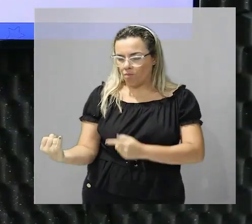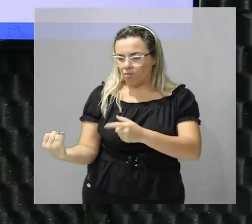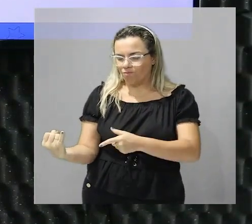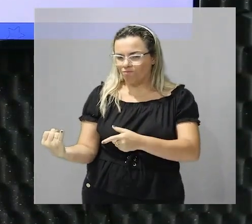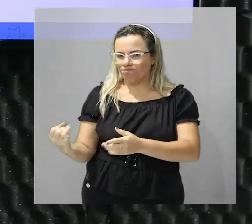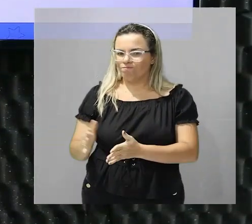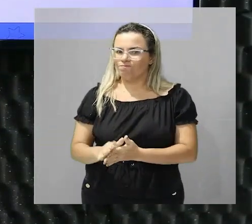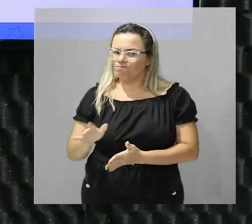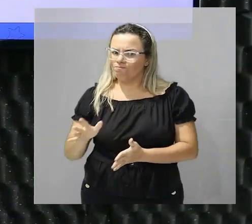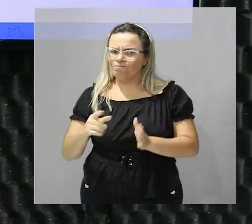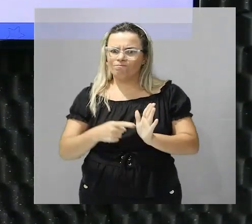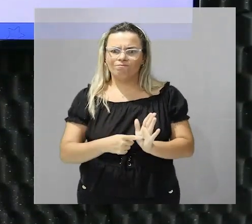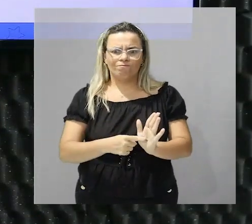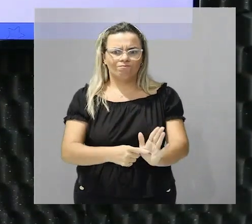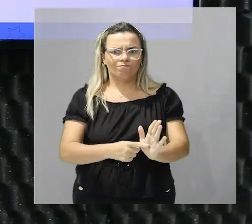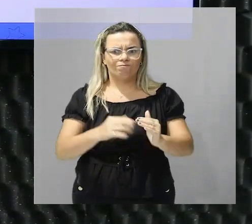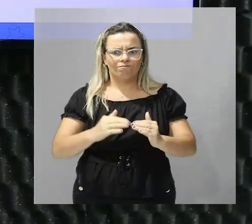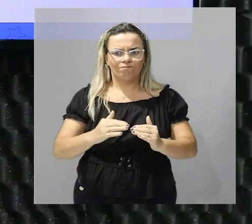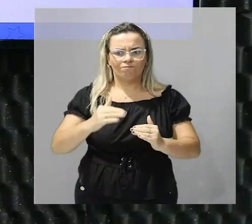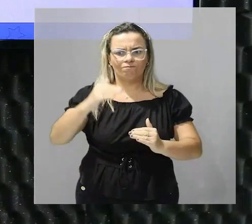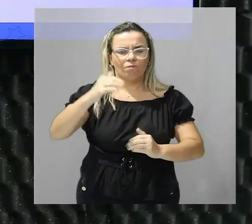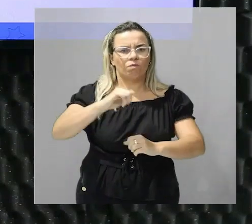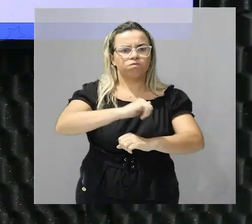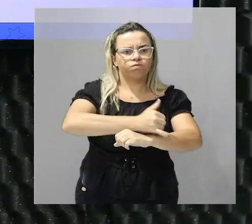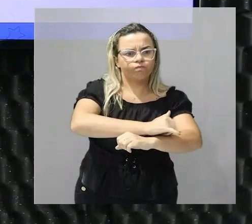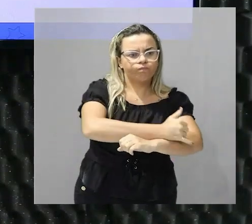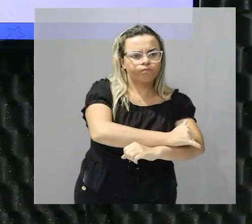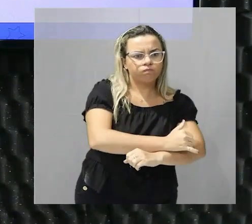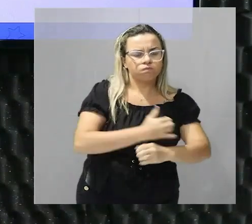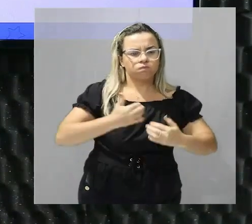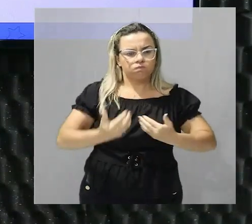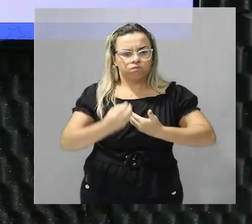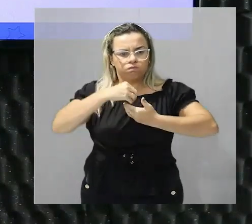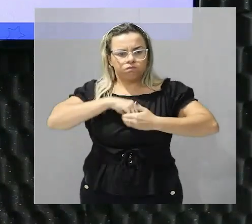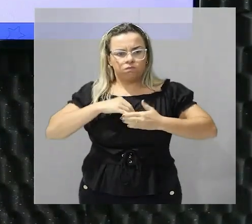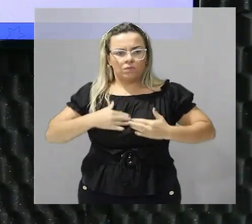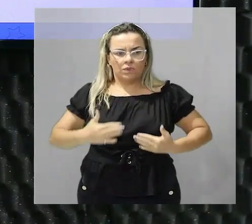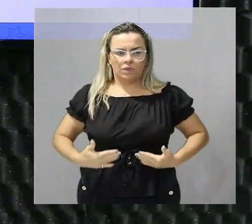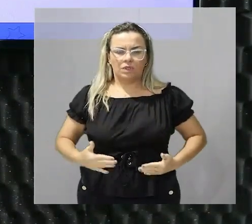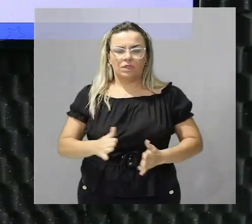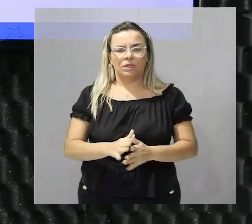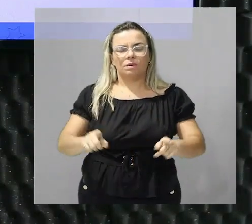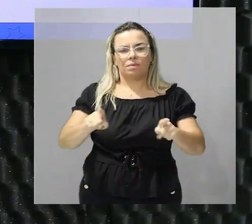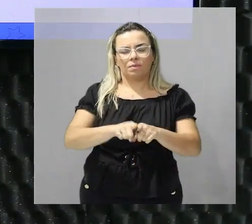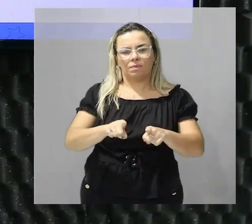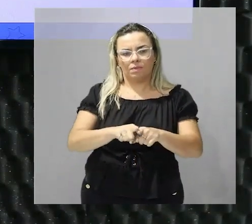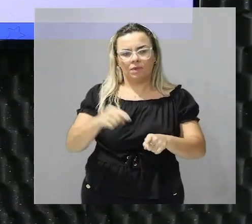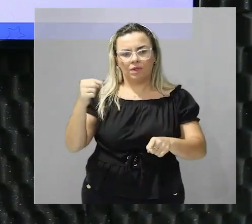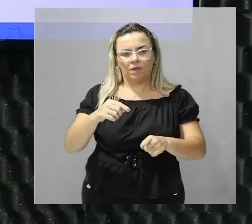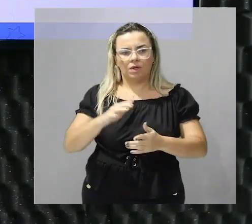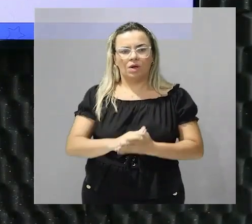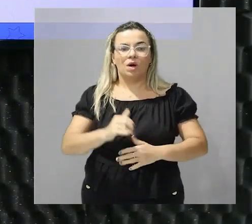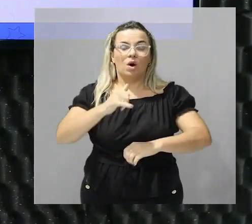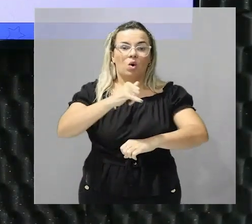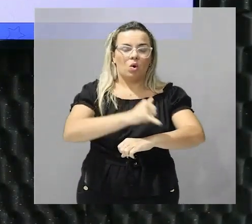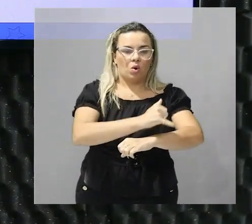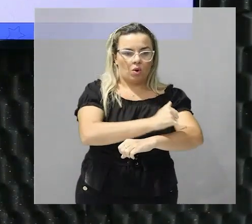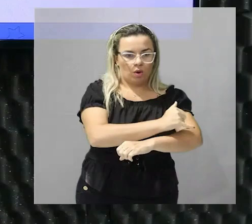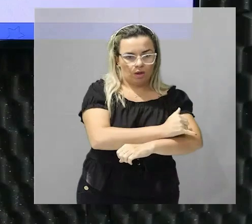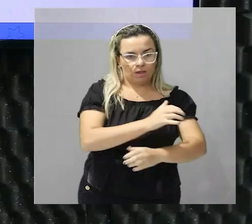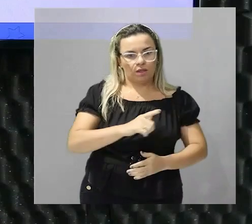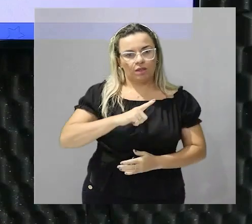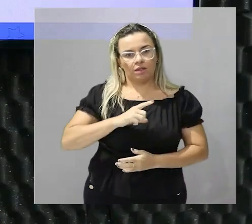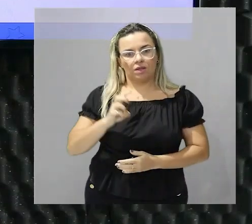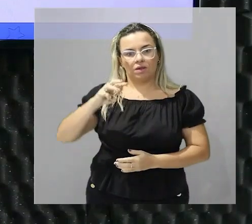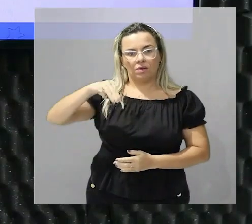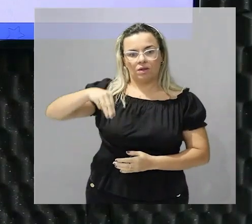apresentam altos níveis de gordura e os falsos gordos que têm o IMC alto em